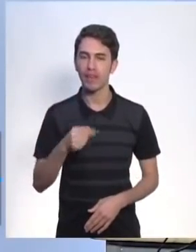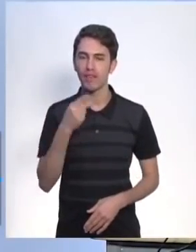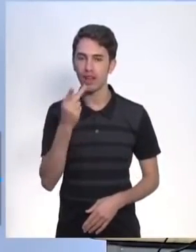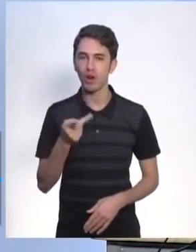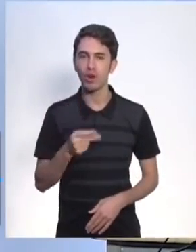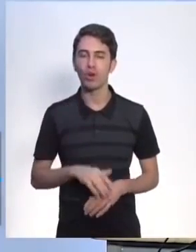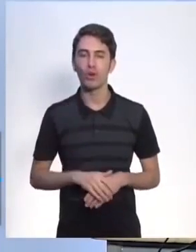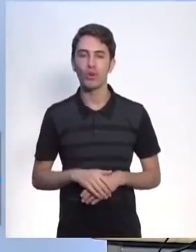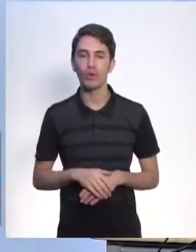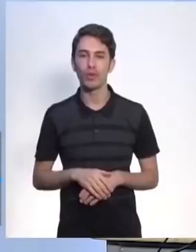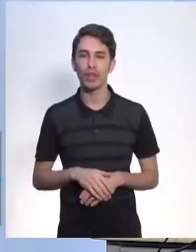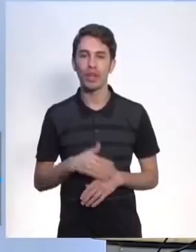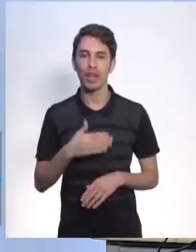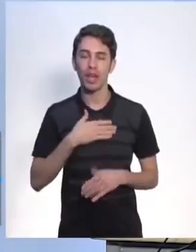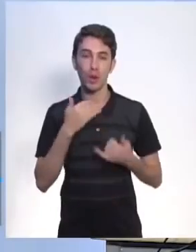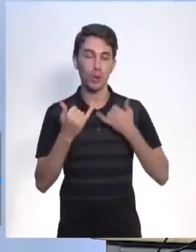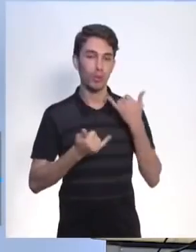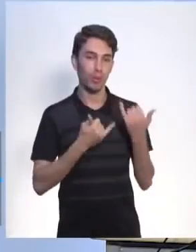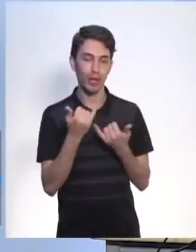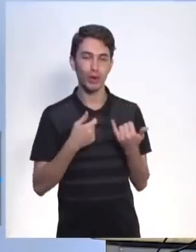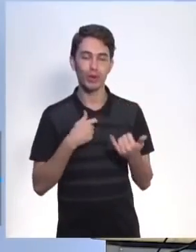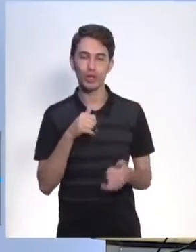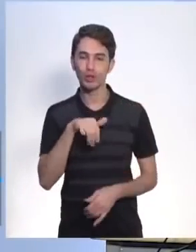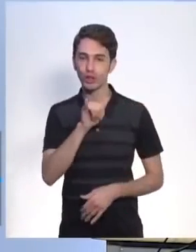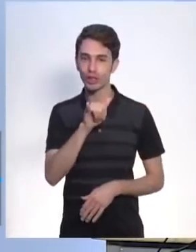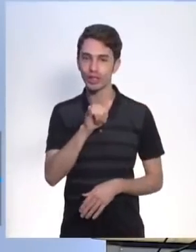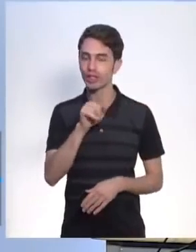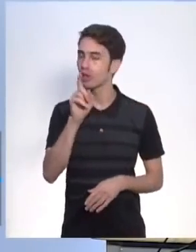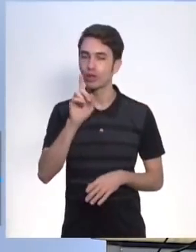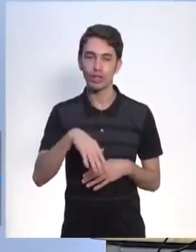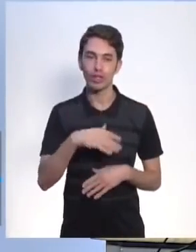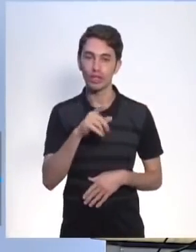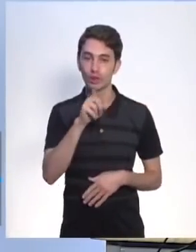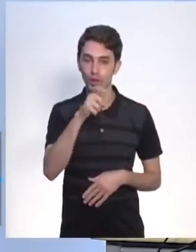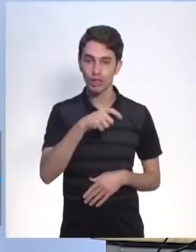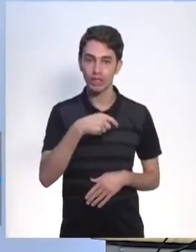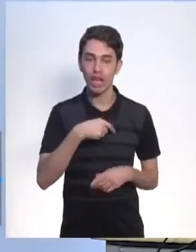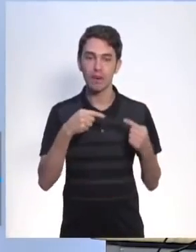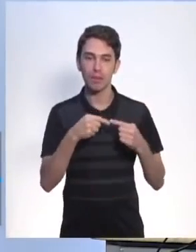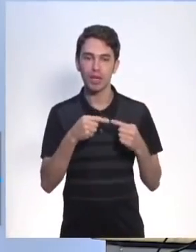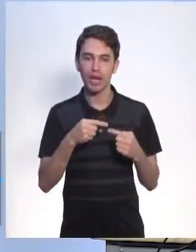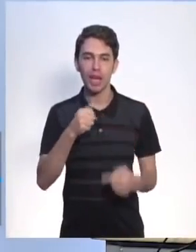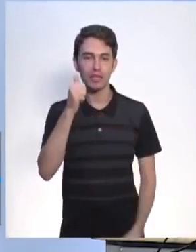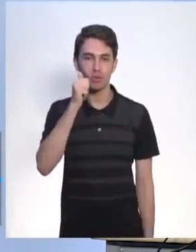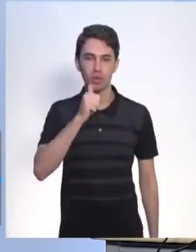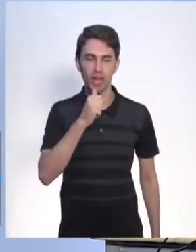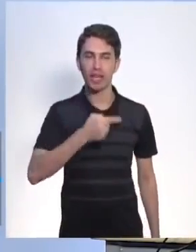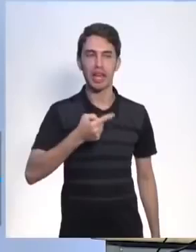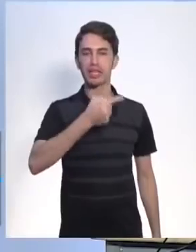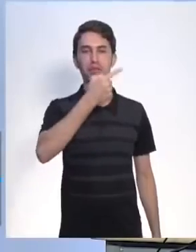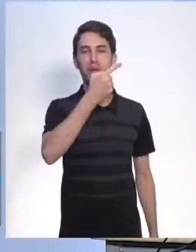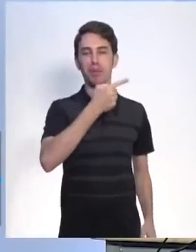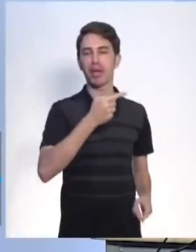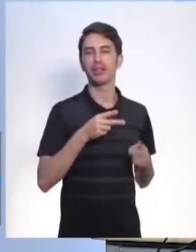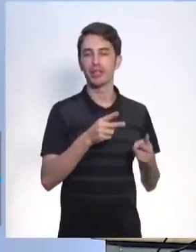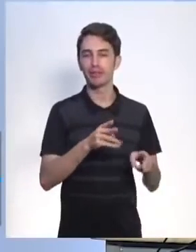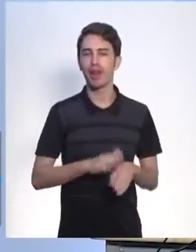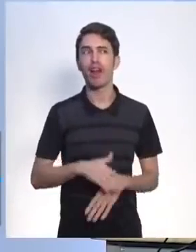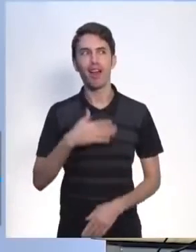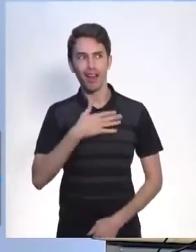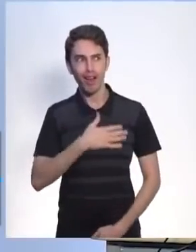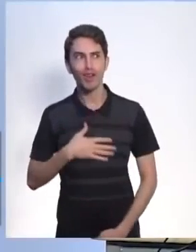disse o seguinte, eu brinco que X são as mulheres e elas vêm em primeiro lugar. Então, olha, eu gostei